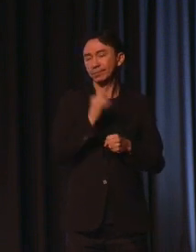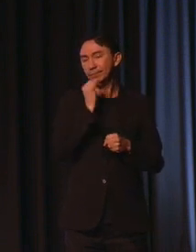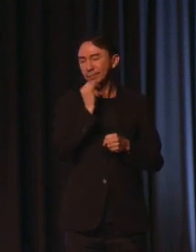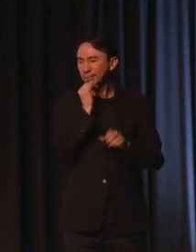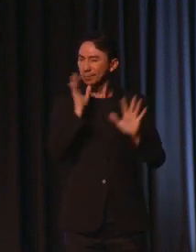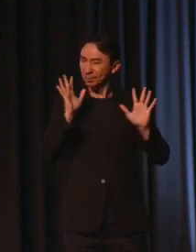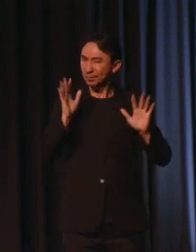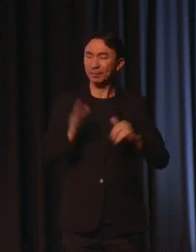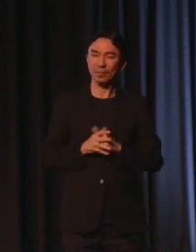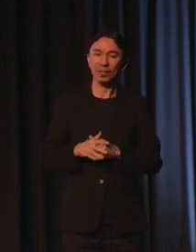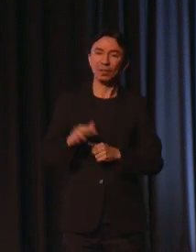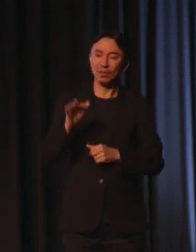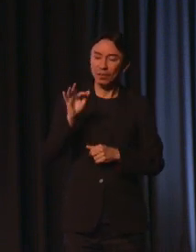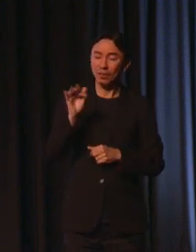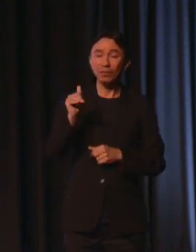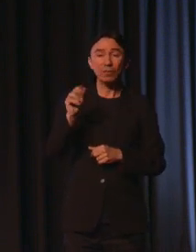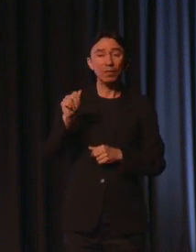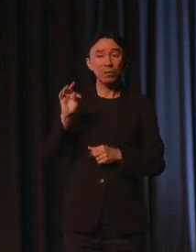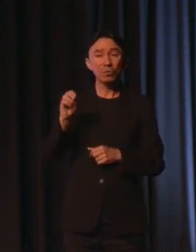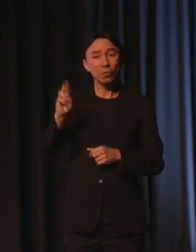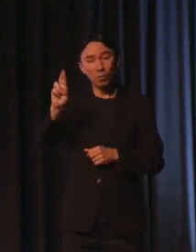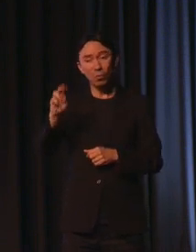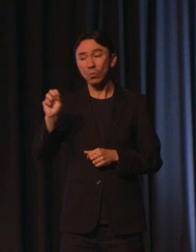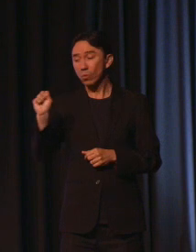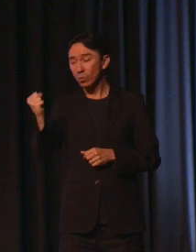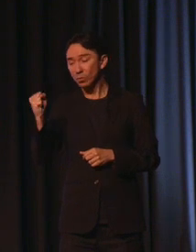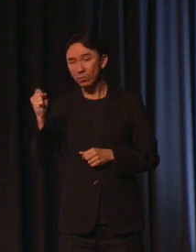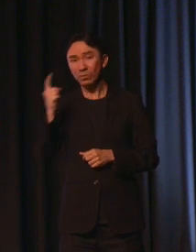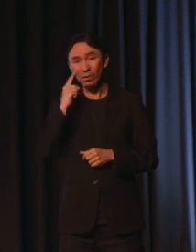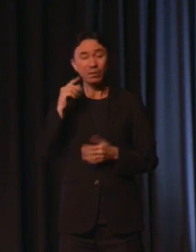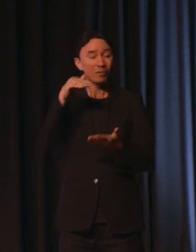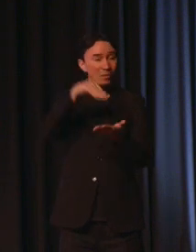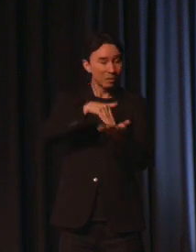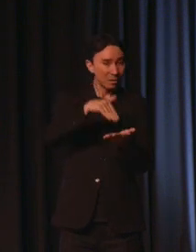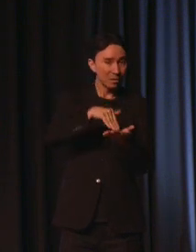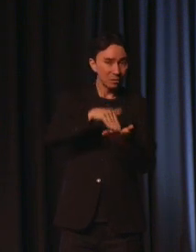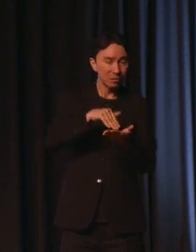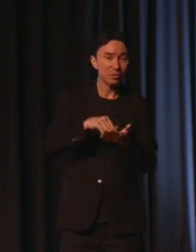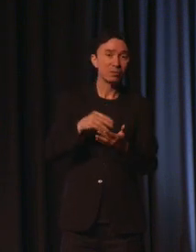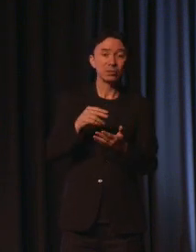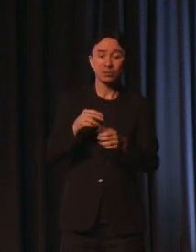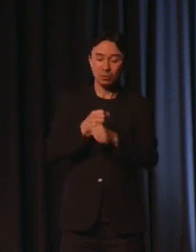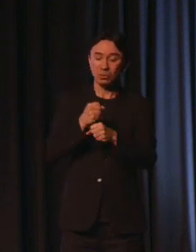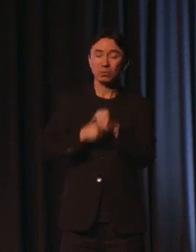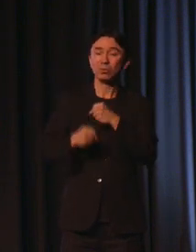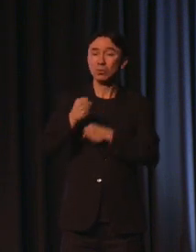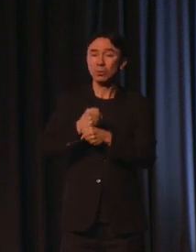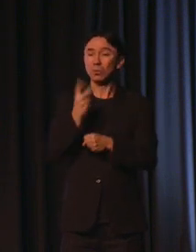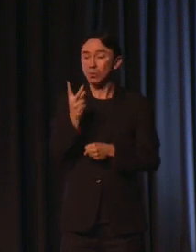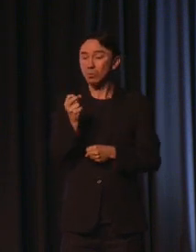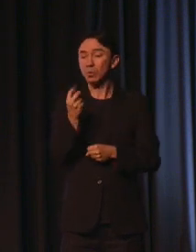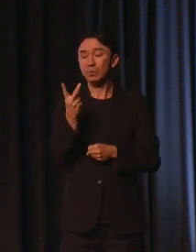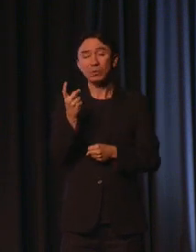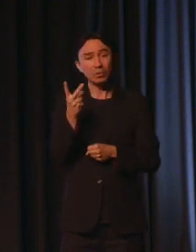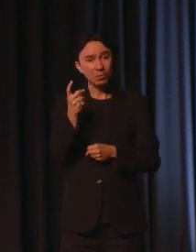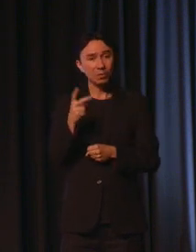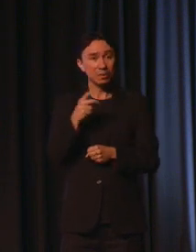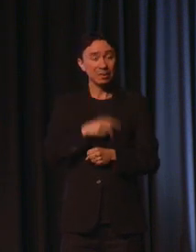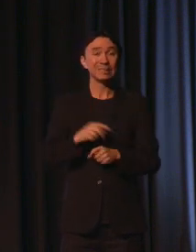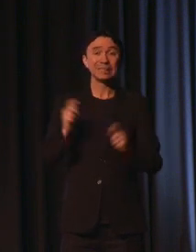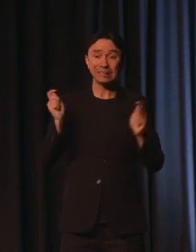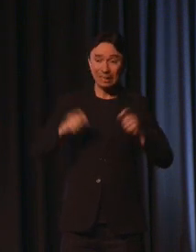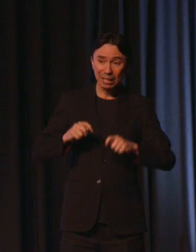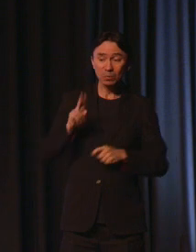vez fator 8 recombinante no final de 2012 e disponibilizado, de fato, para o uso, esse